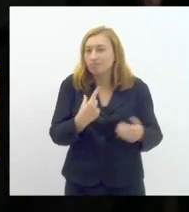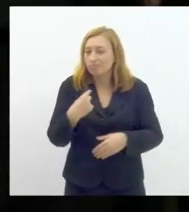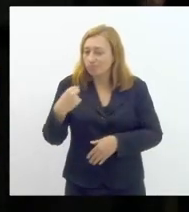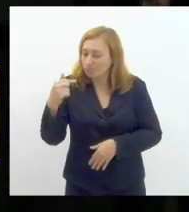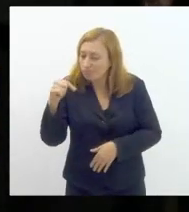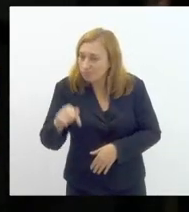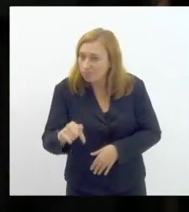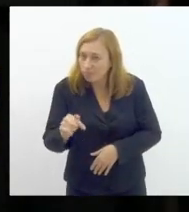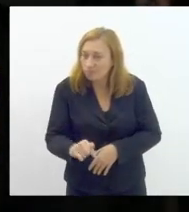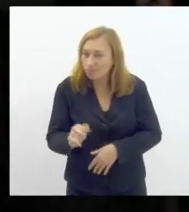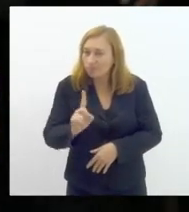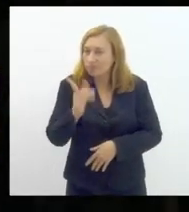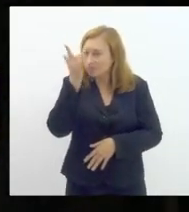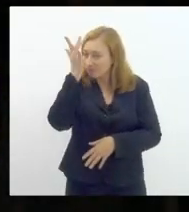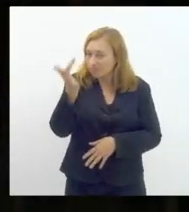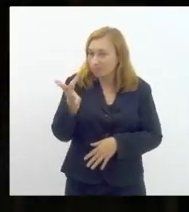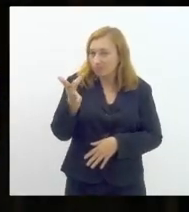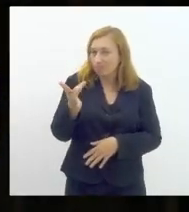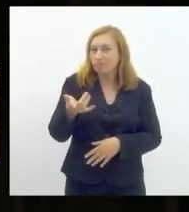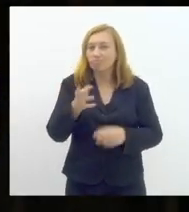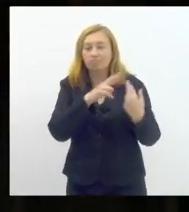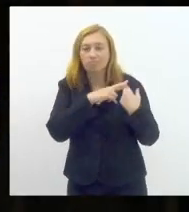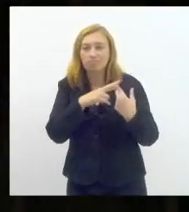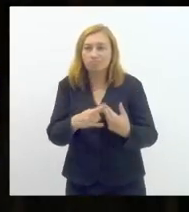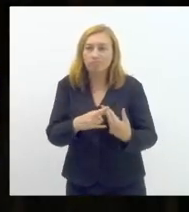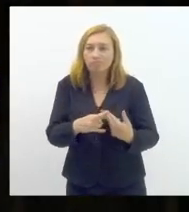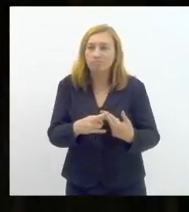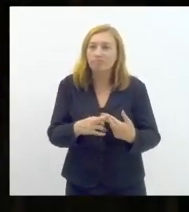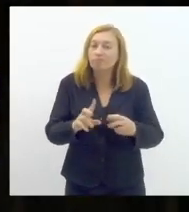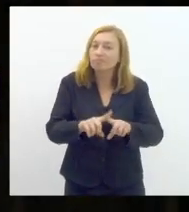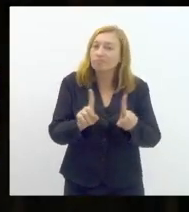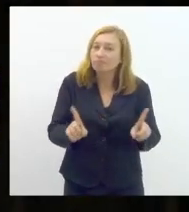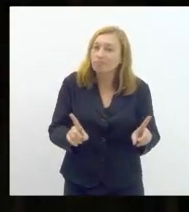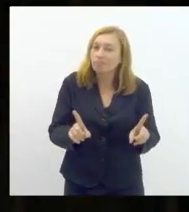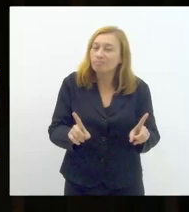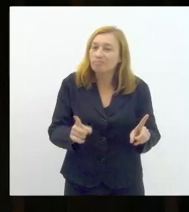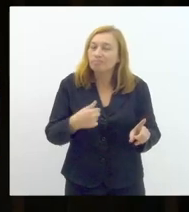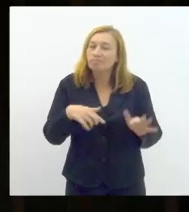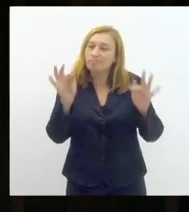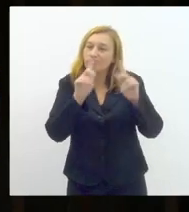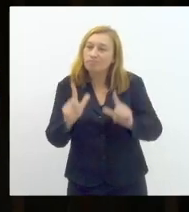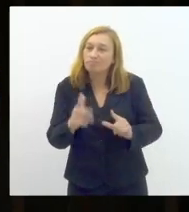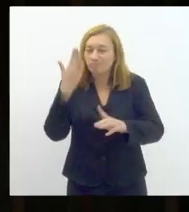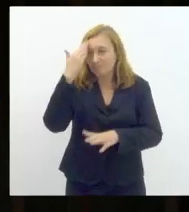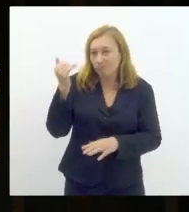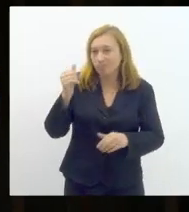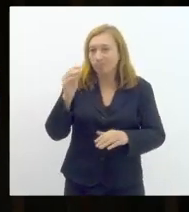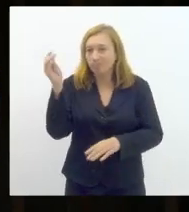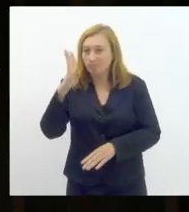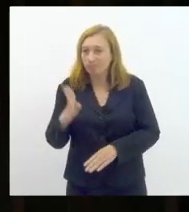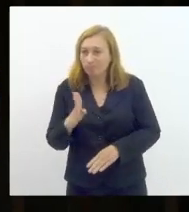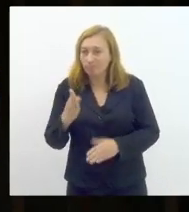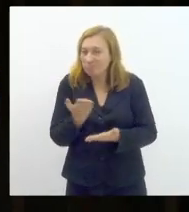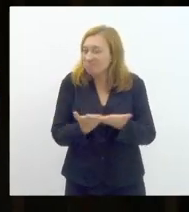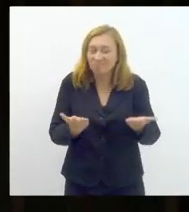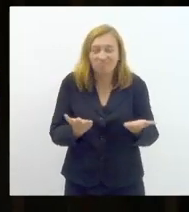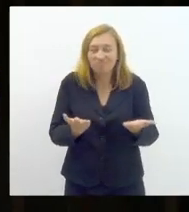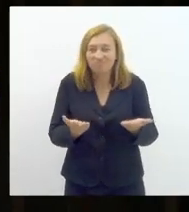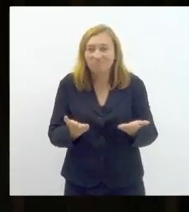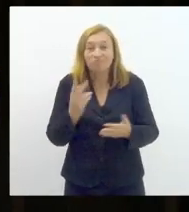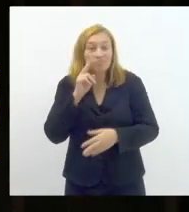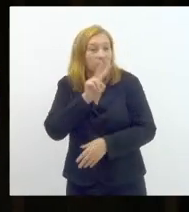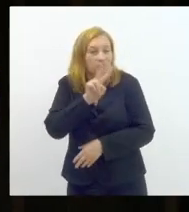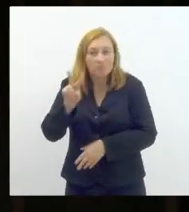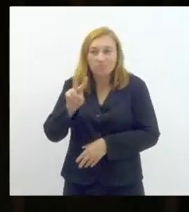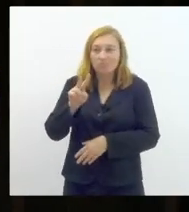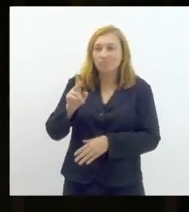cá, porque não é uma coisa fácil, é uma responsabilidade, mas eu fico muito feliz de saber que o Brasil não está mesmo perdido. Eu olho para